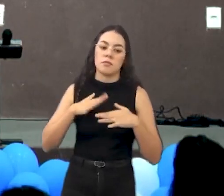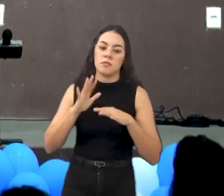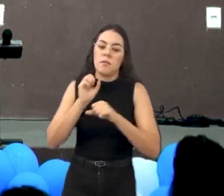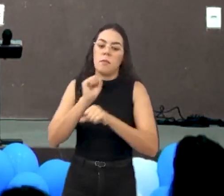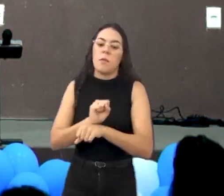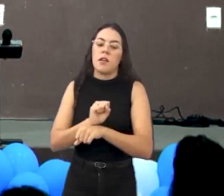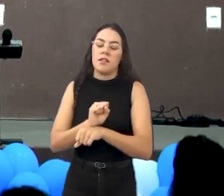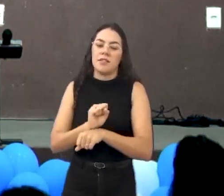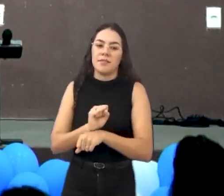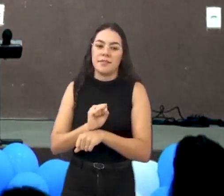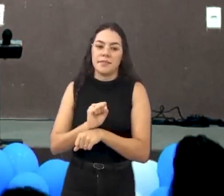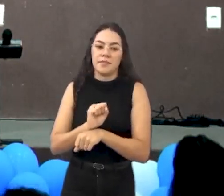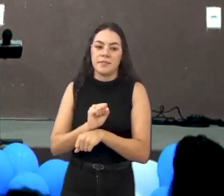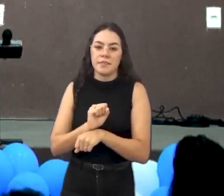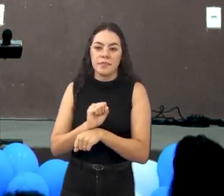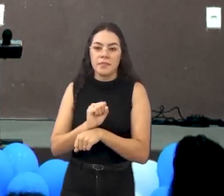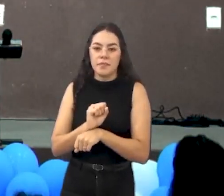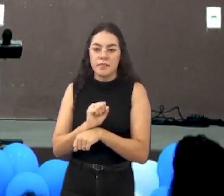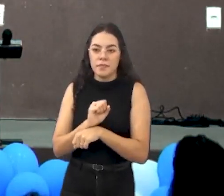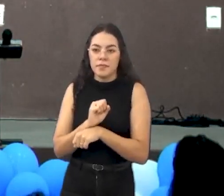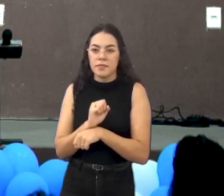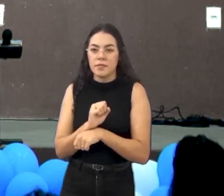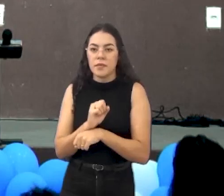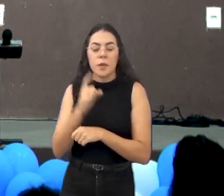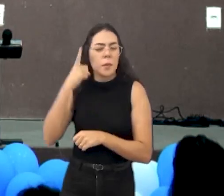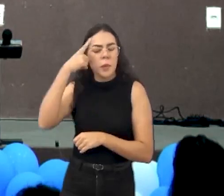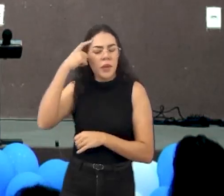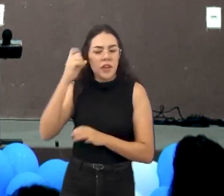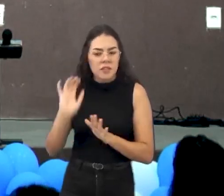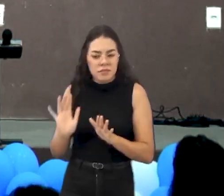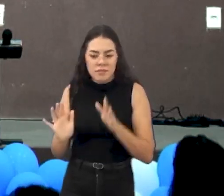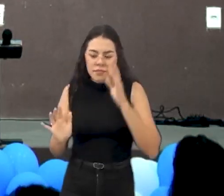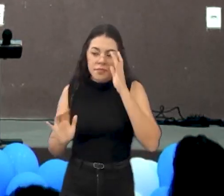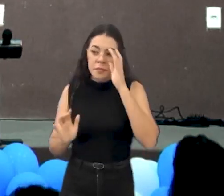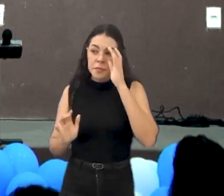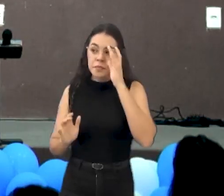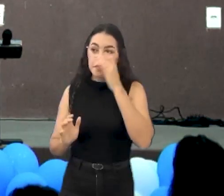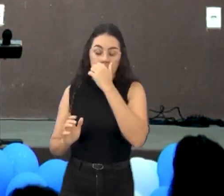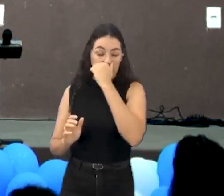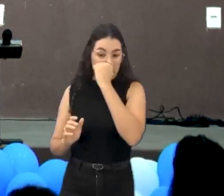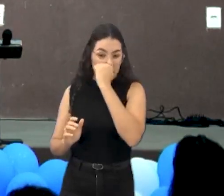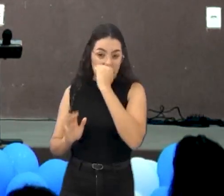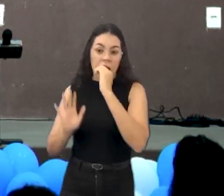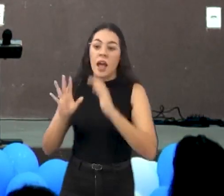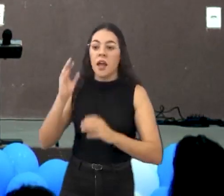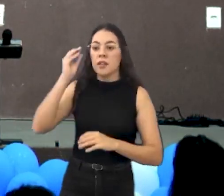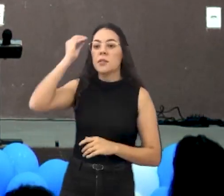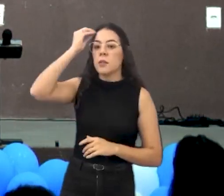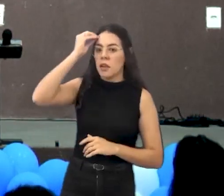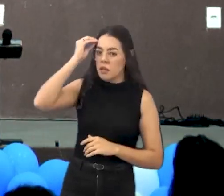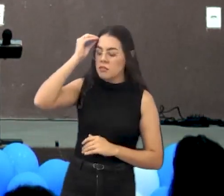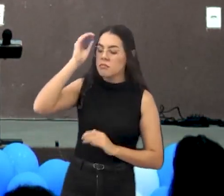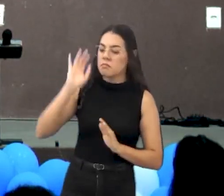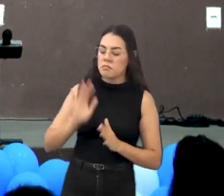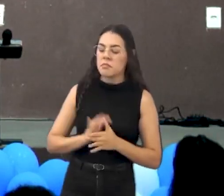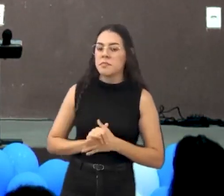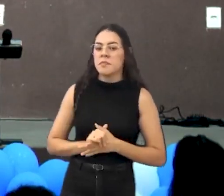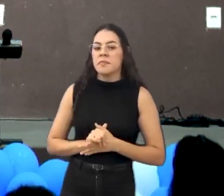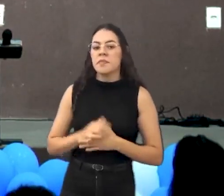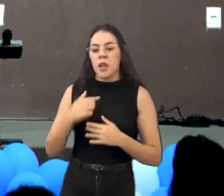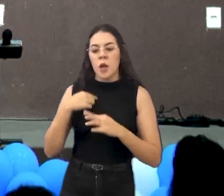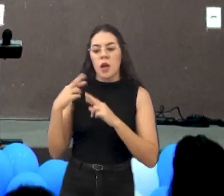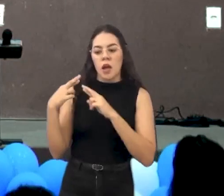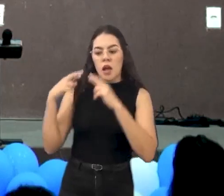Frei, opa, por que, meu irmão? Ah, tem experiência aqui. Vou